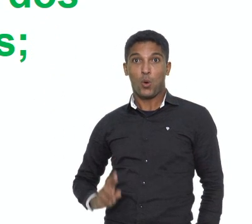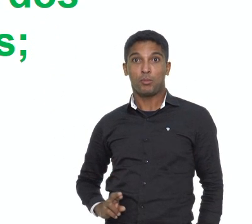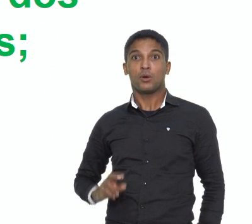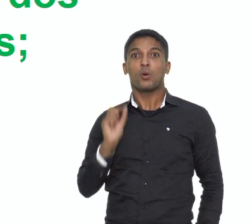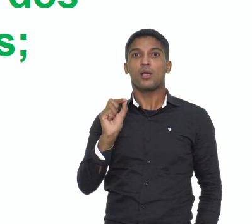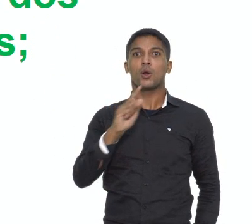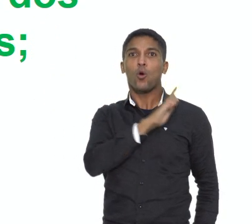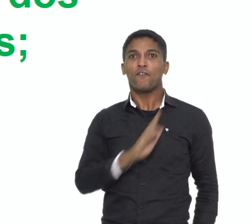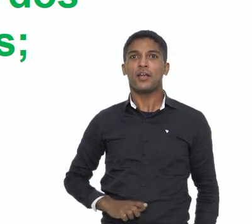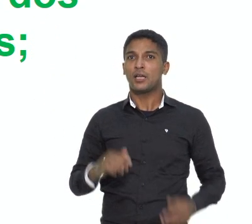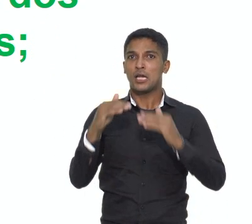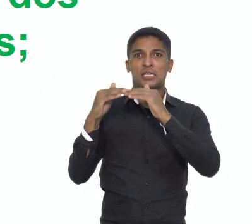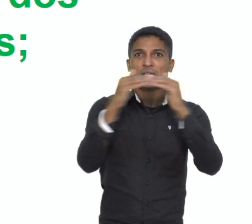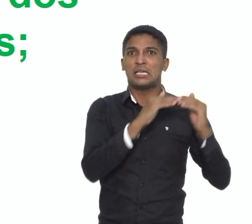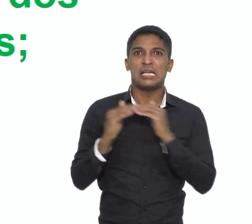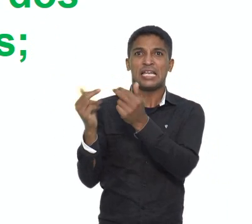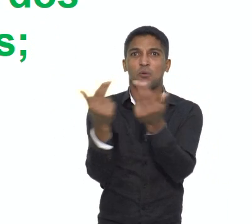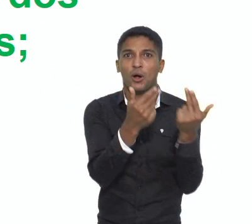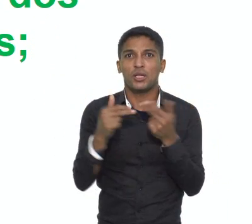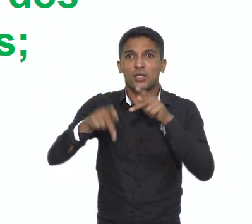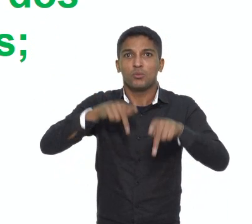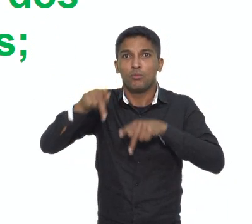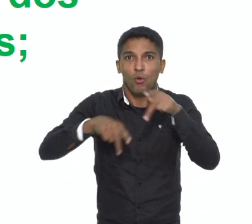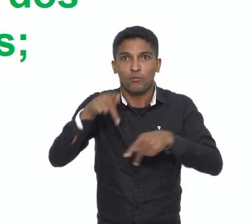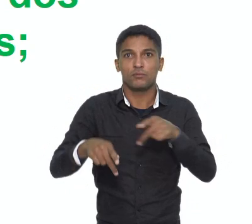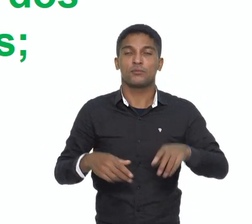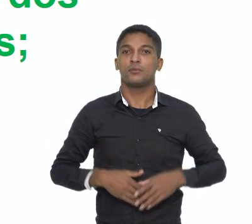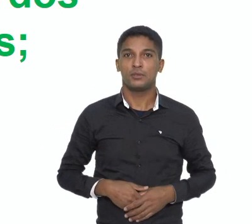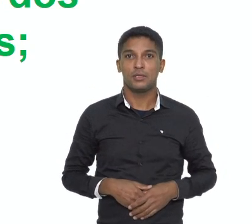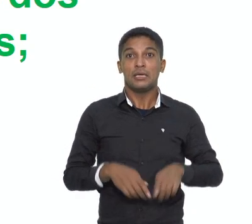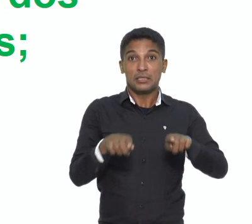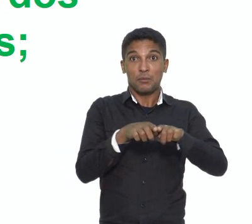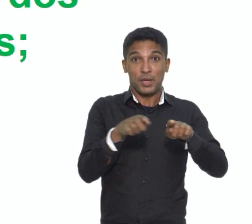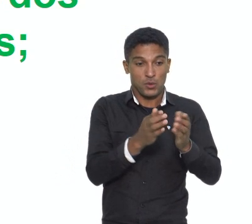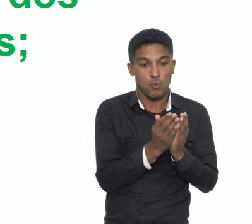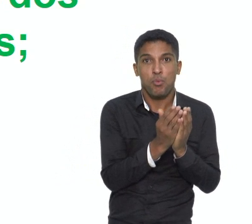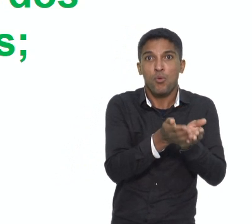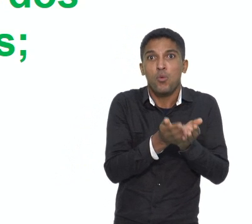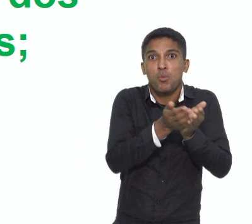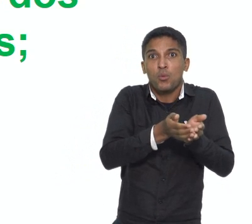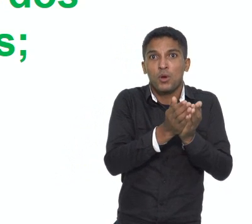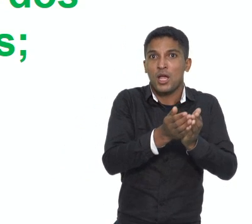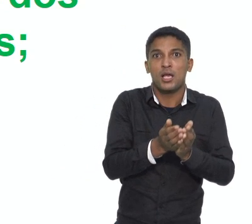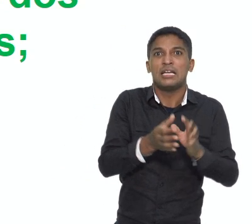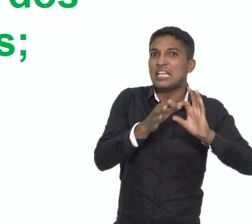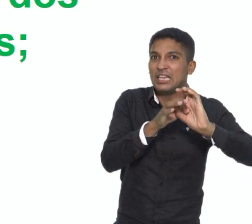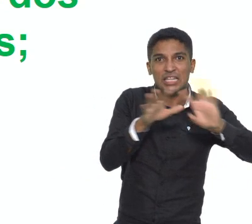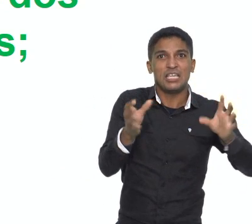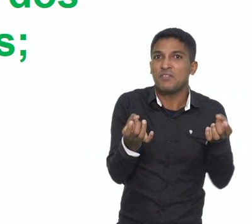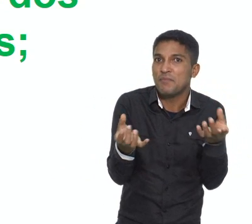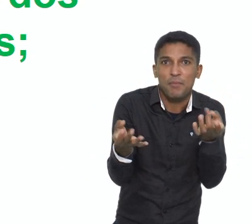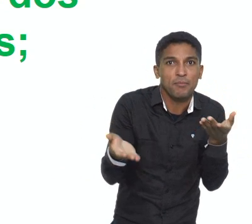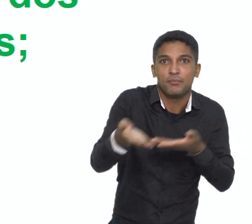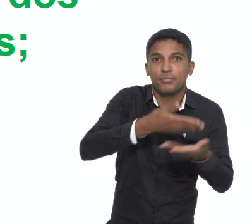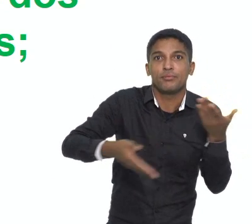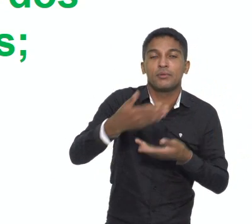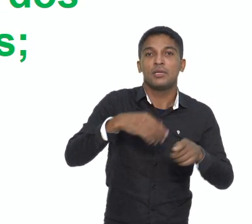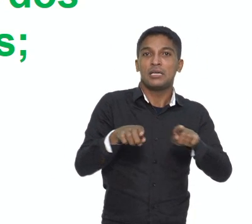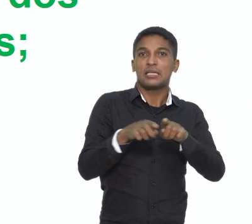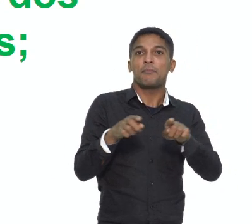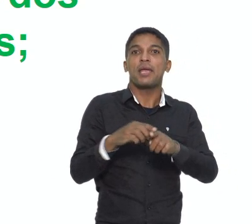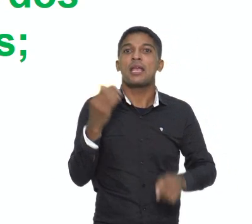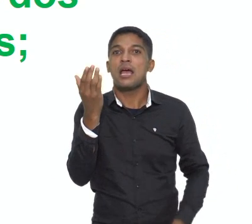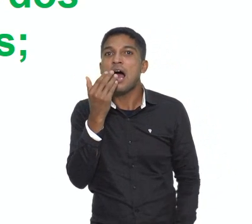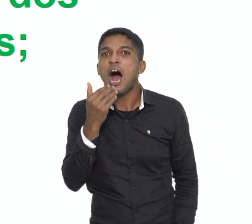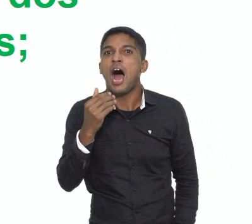a abertura do Porto de Salvador para o livre comércio, a diminuição dos impostos e o aumento dos soldos, salários e da oferta de alimentos, o fim